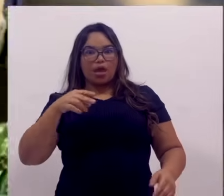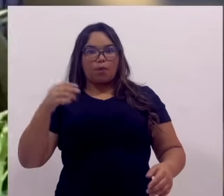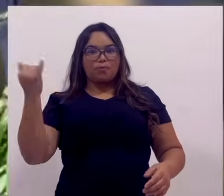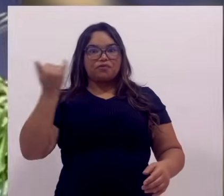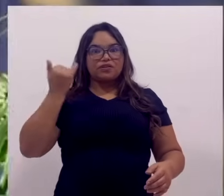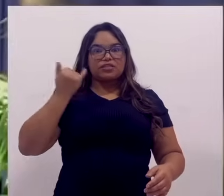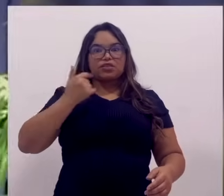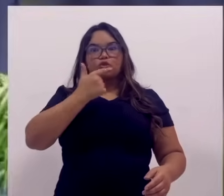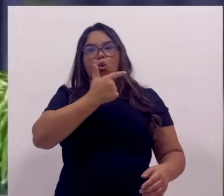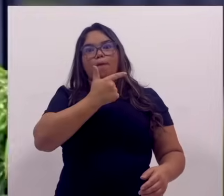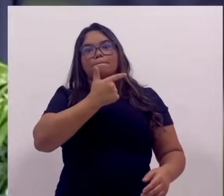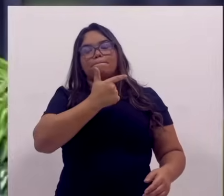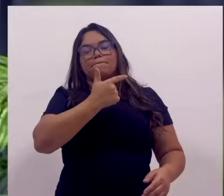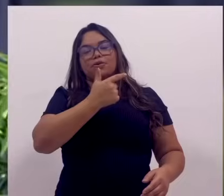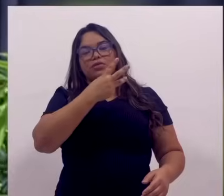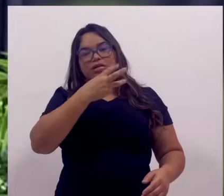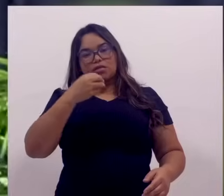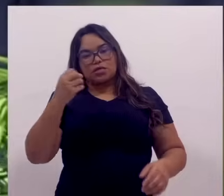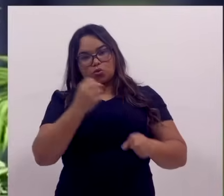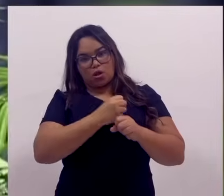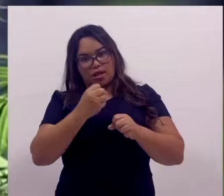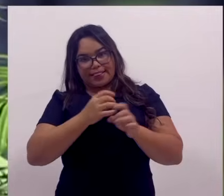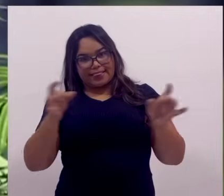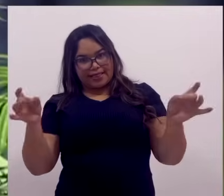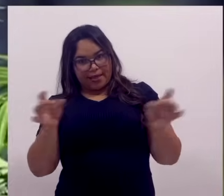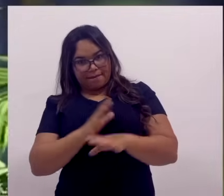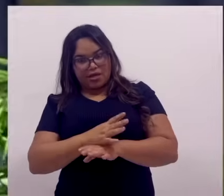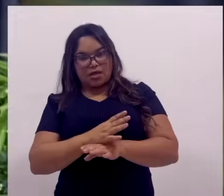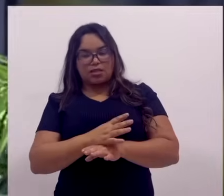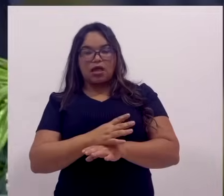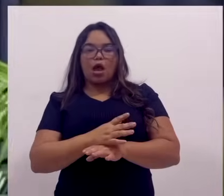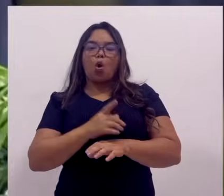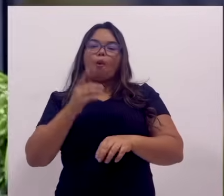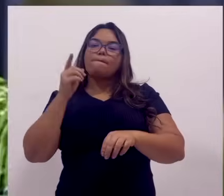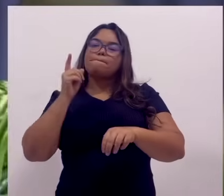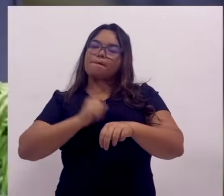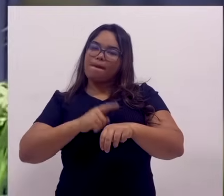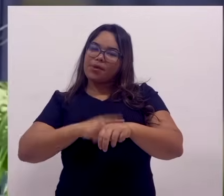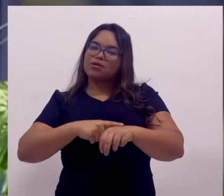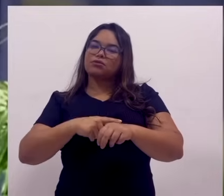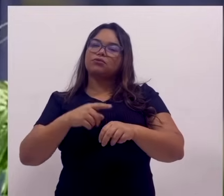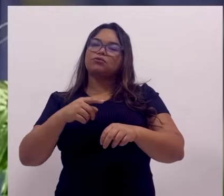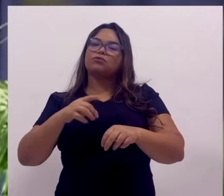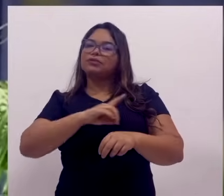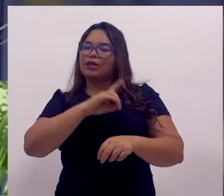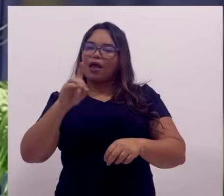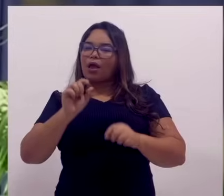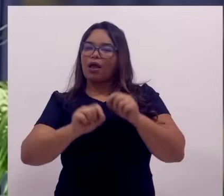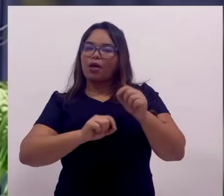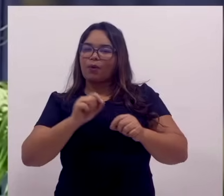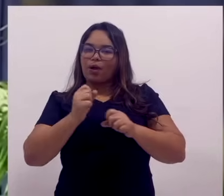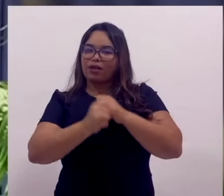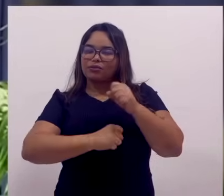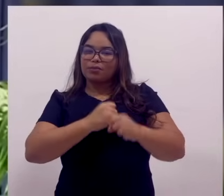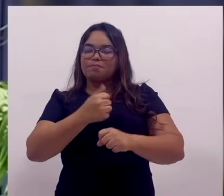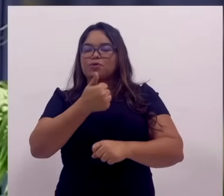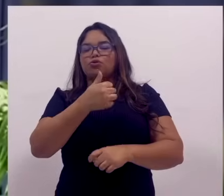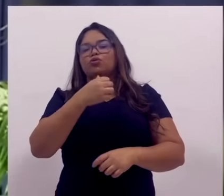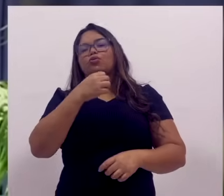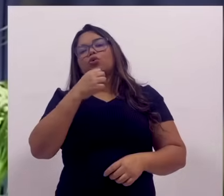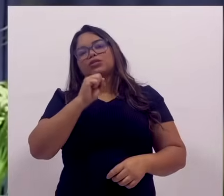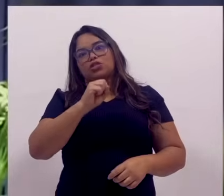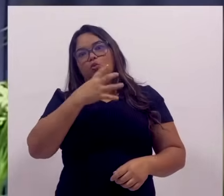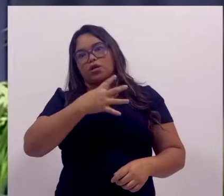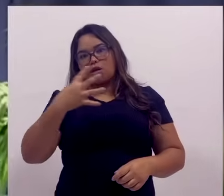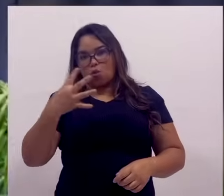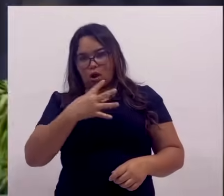dos 2.300 dias termina, essa data interessante de 1844, e nós faremos toda